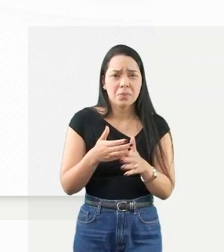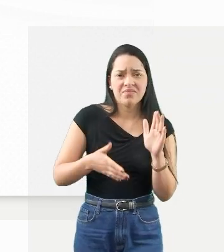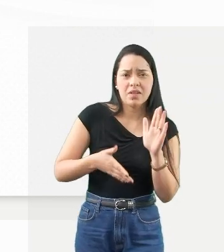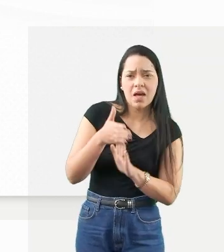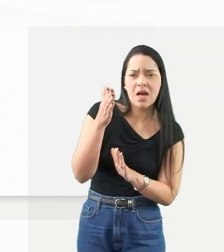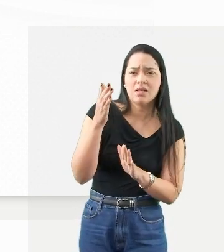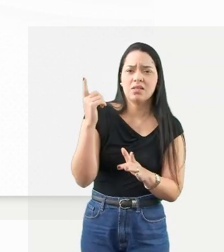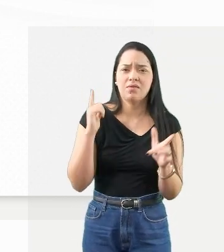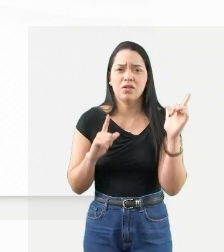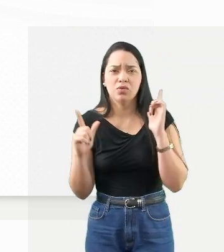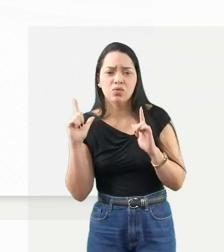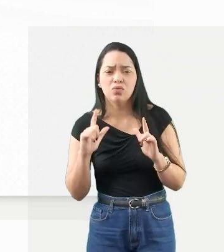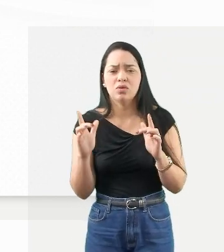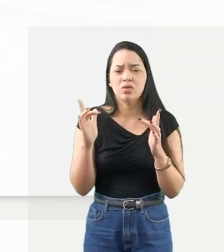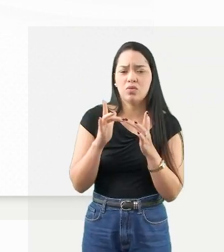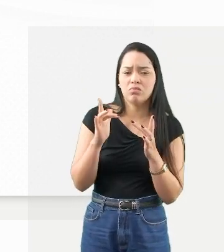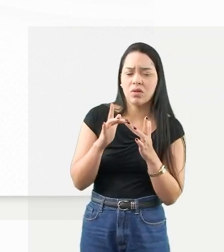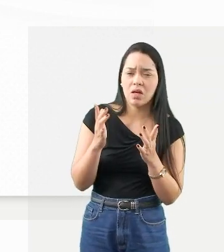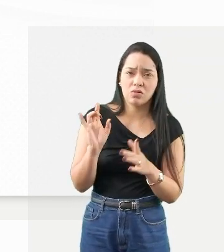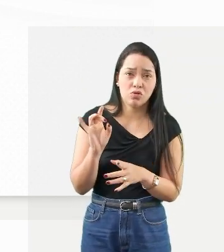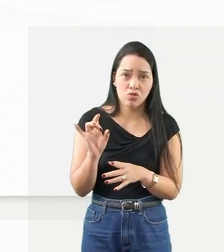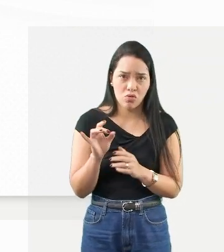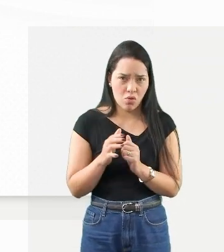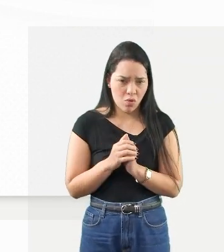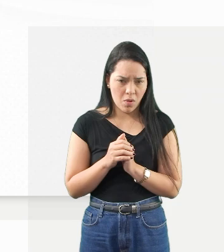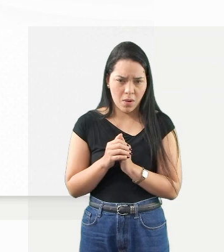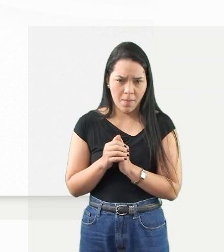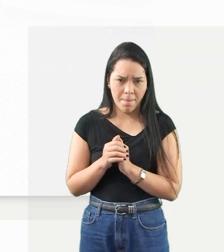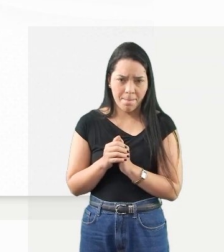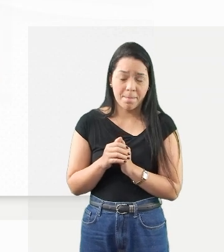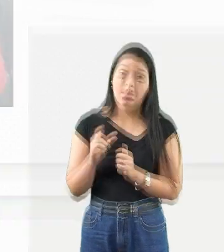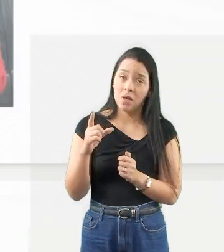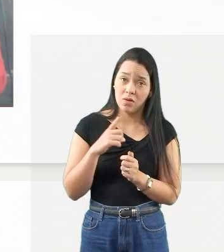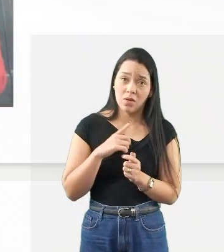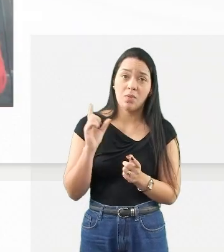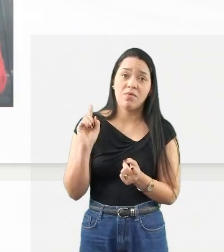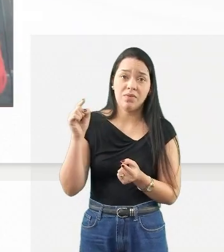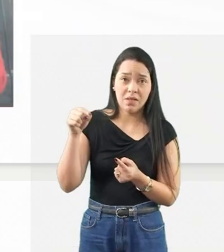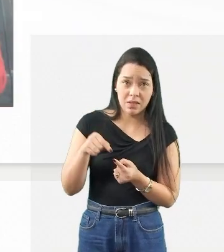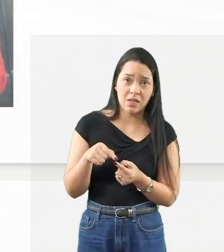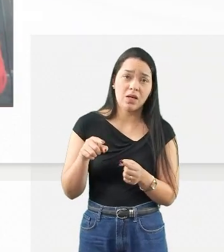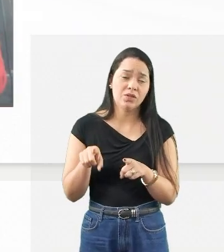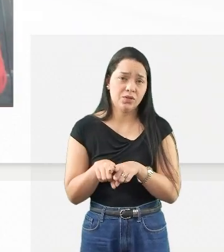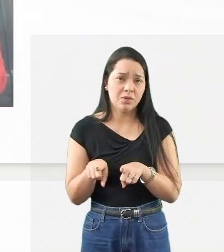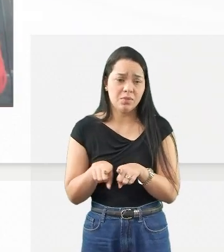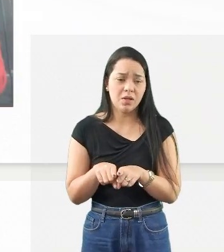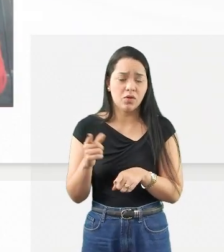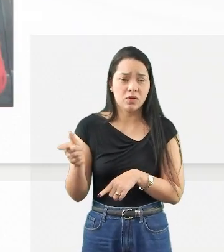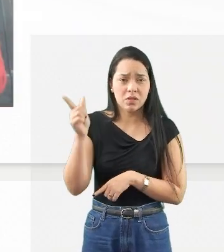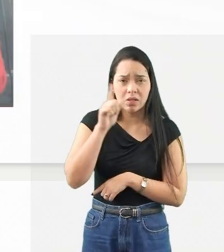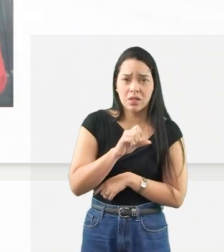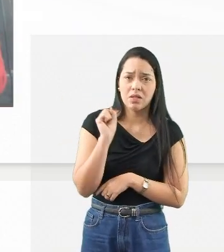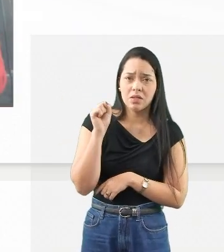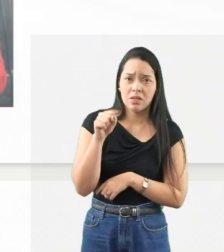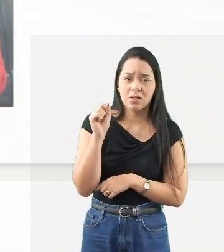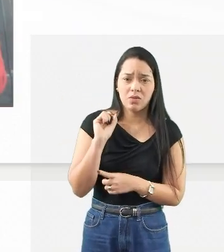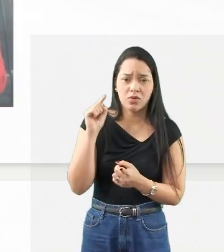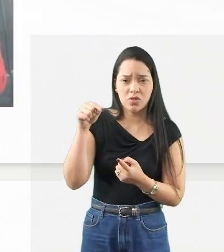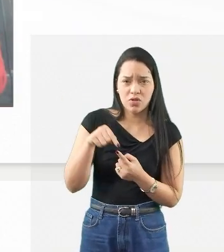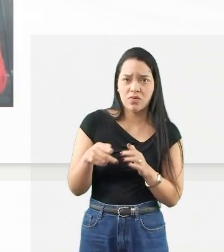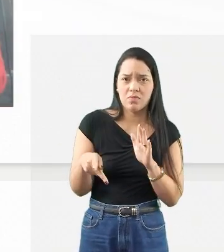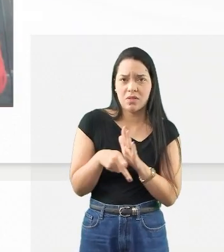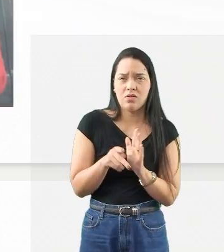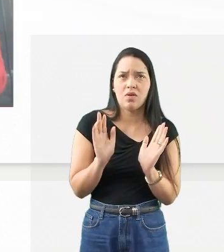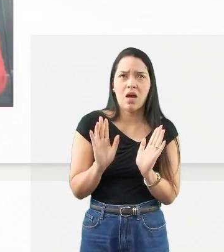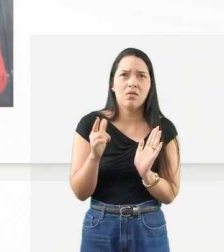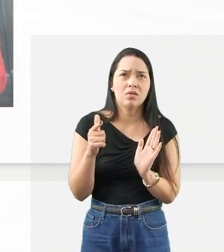viagens e aventuras, entre em contato, um papel só com isso. Eu ia ter uma finalidade, eu ia alcançar um objetivo específico, né? Eu